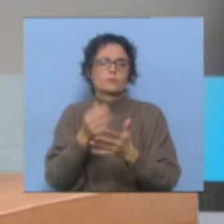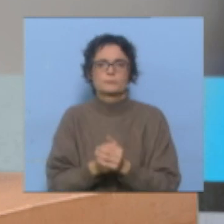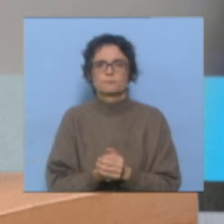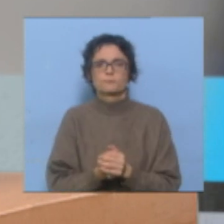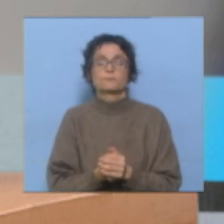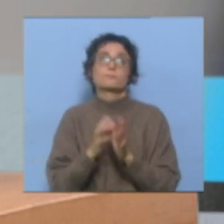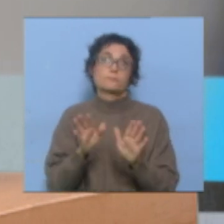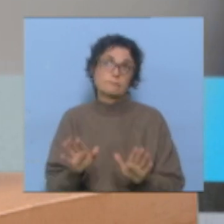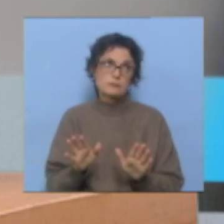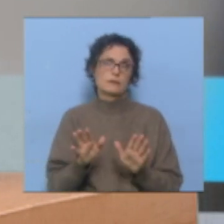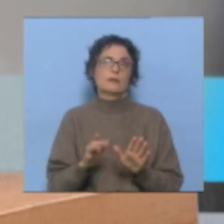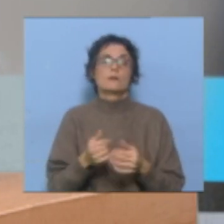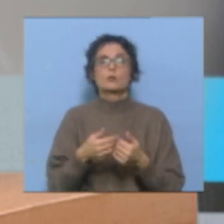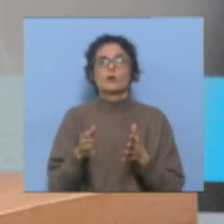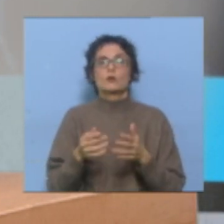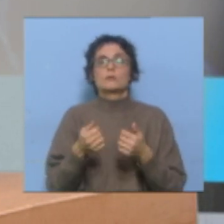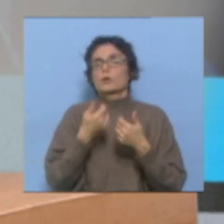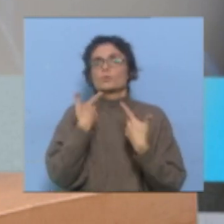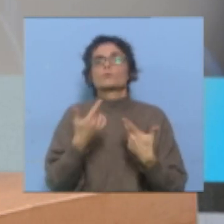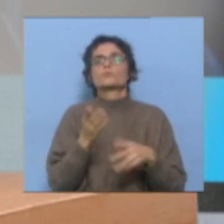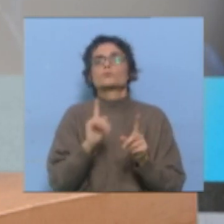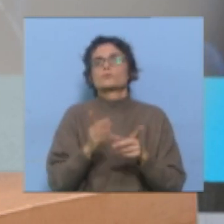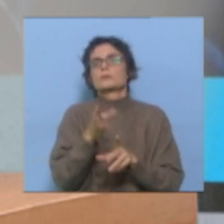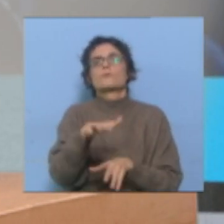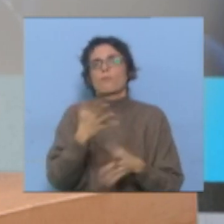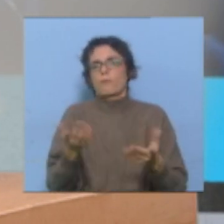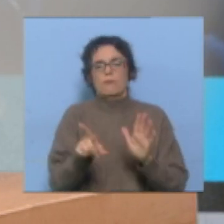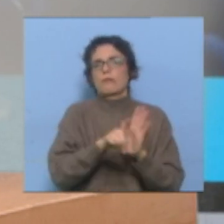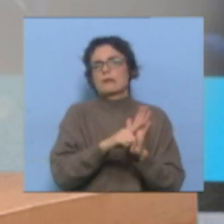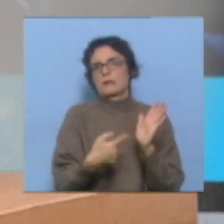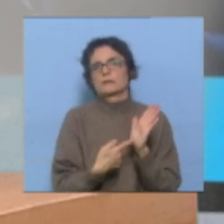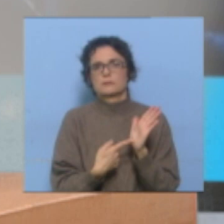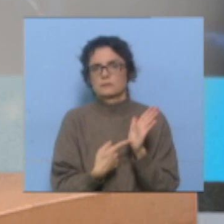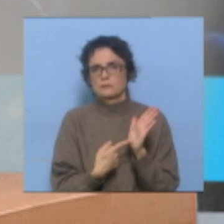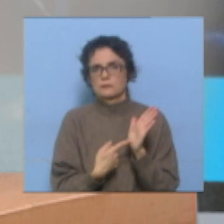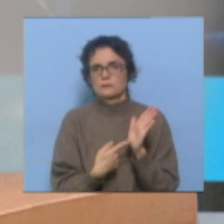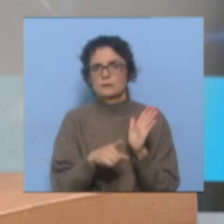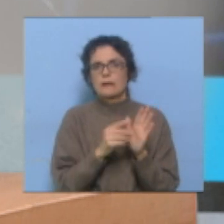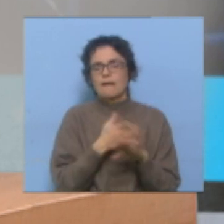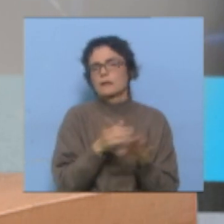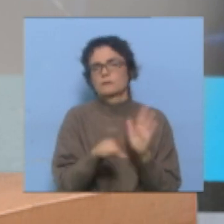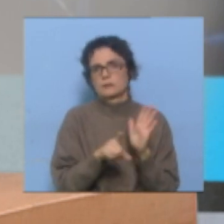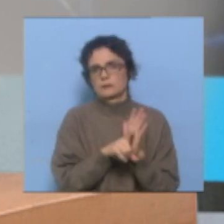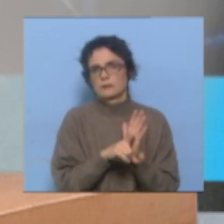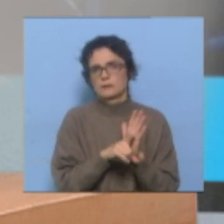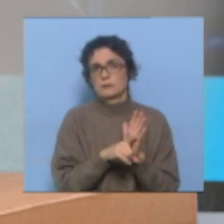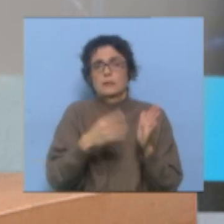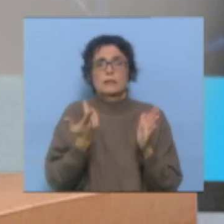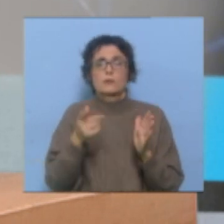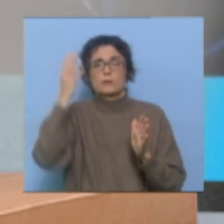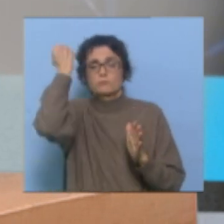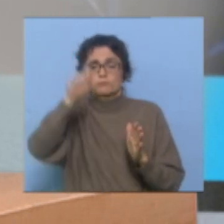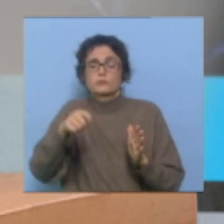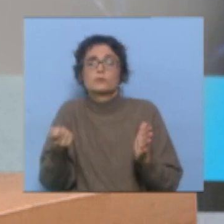leis, não é no tribunal. Os tribunais, os senhores doutores juízes, meritíssimos juízes, têm a lei que têm